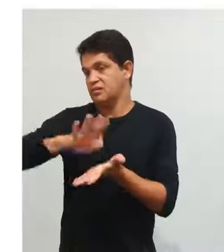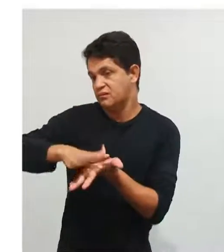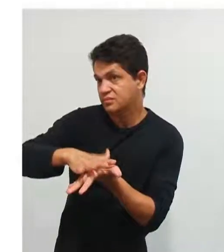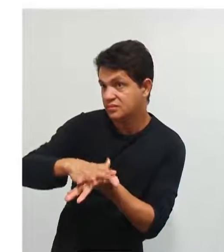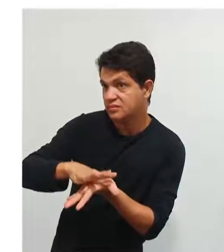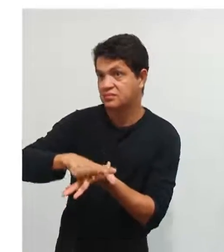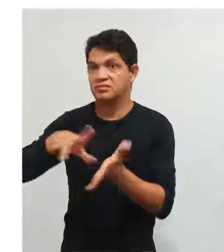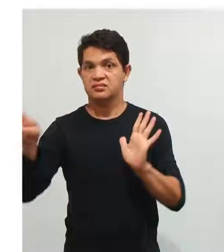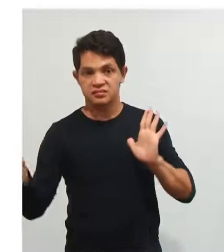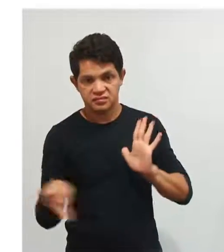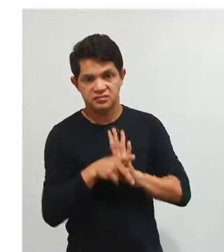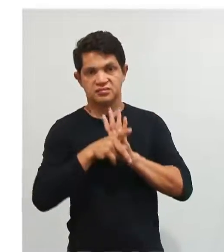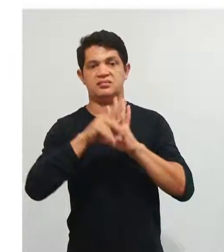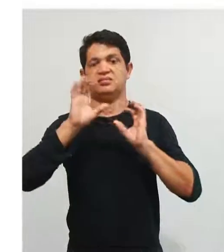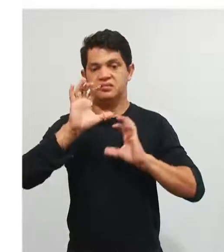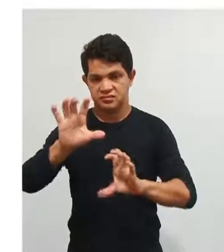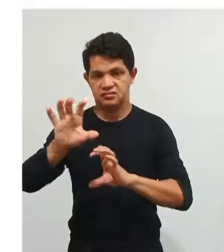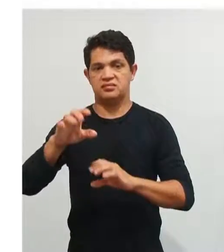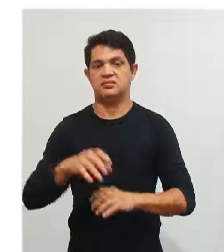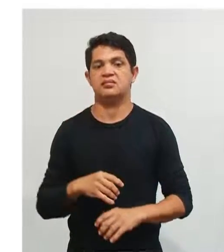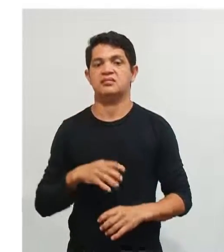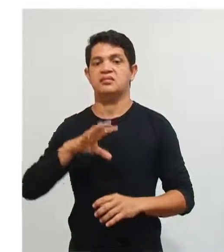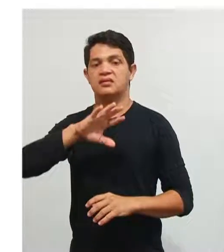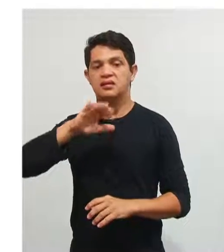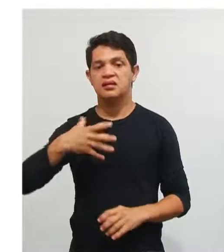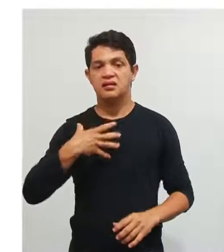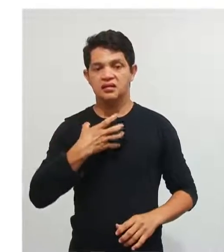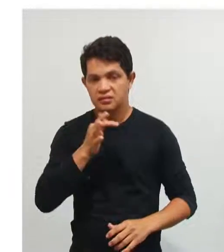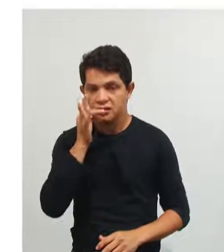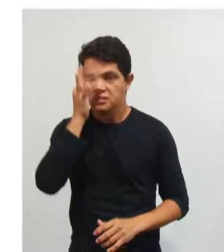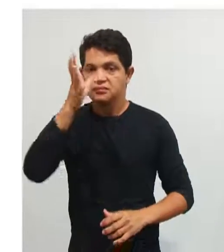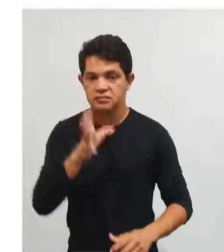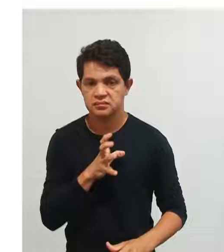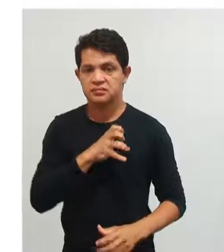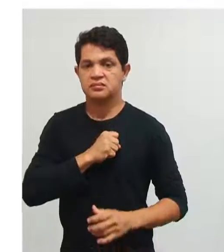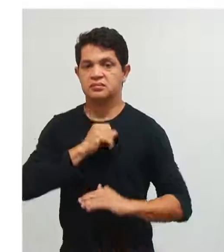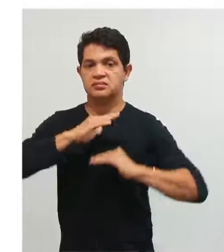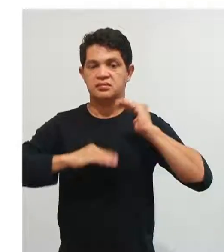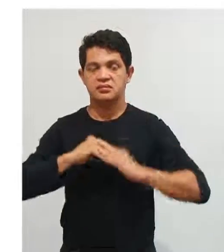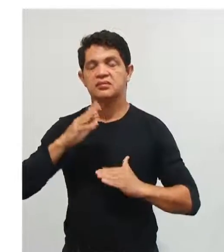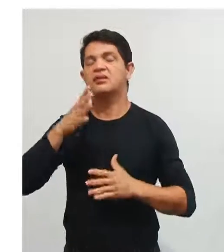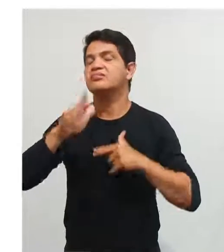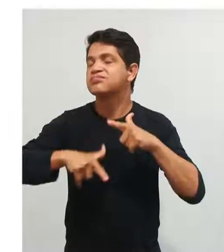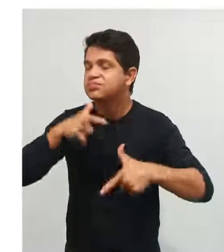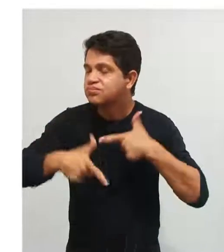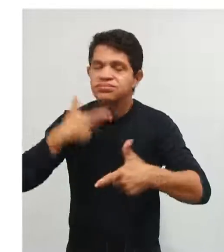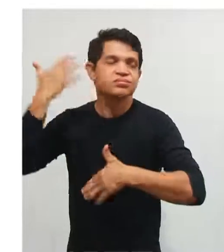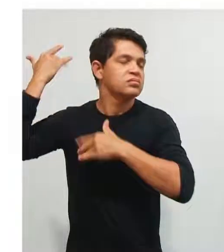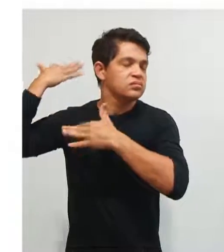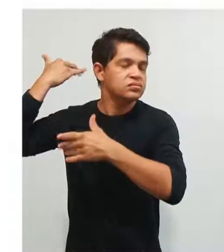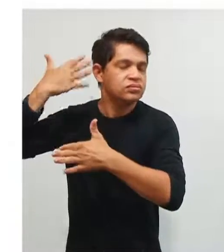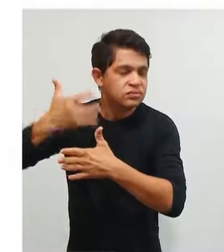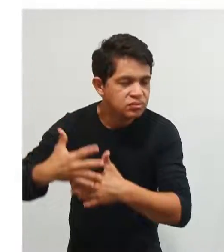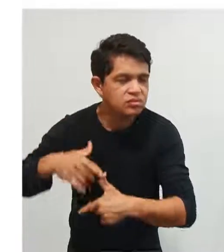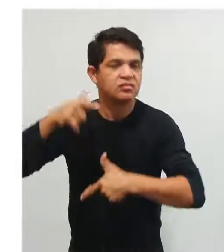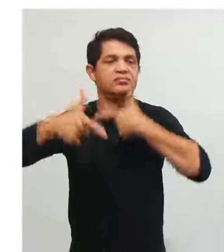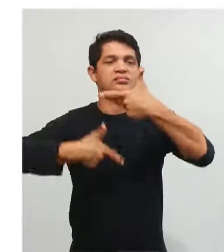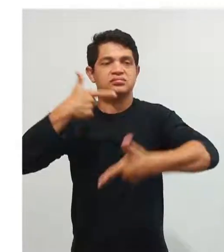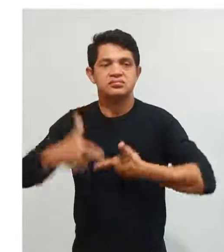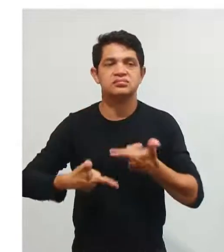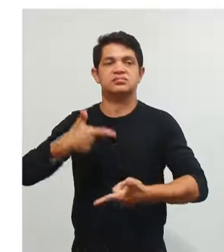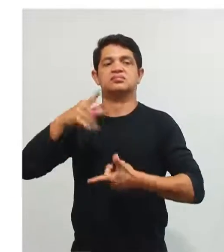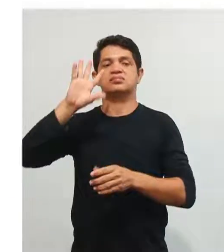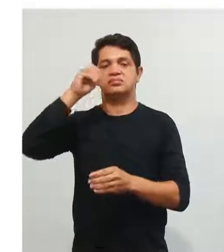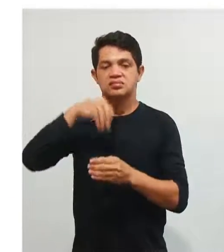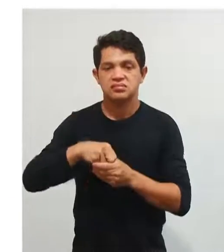ritmos sagrados da religião africana do candomblé. Com o passar dos anos, a Bahia começou a misturar a